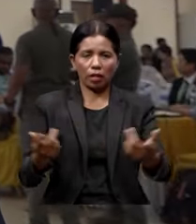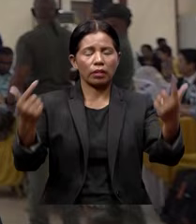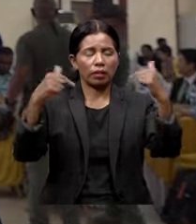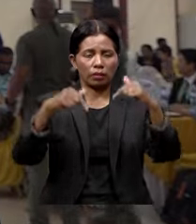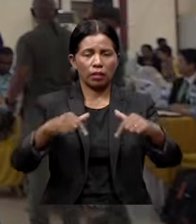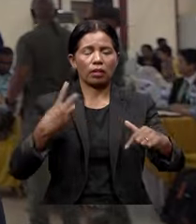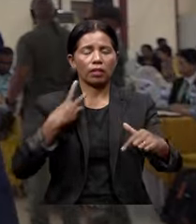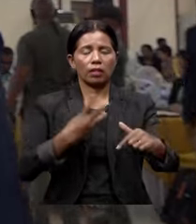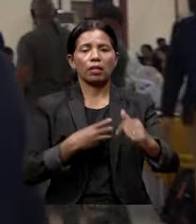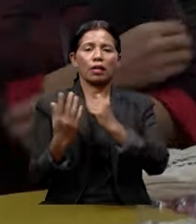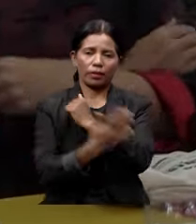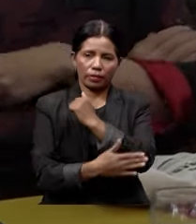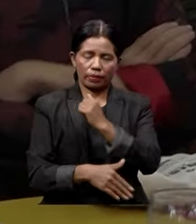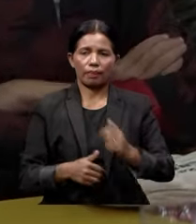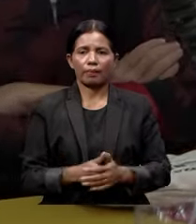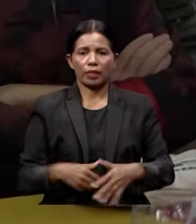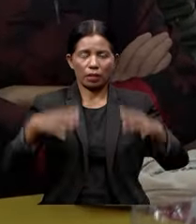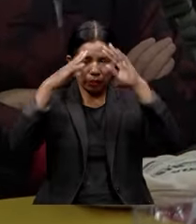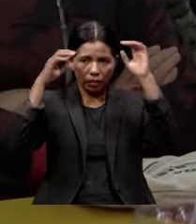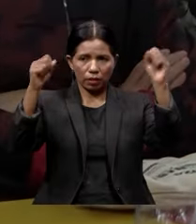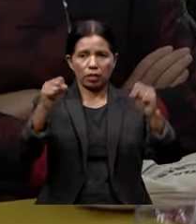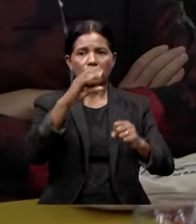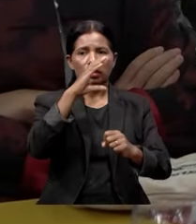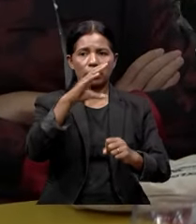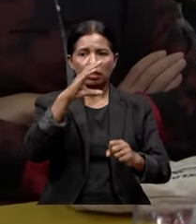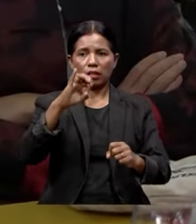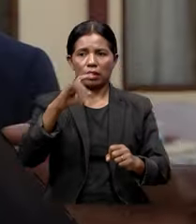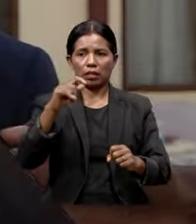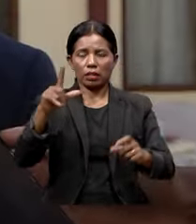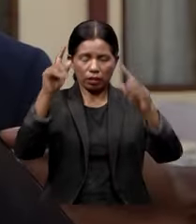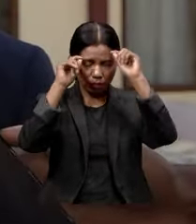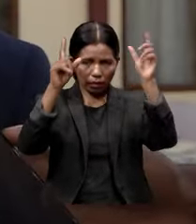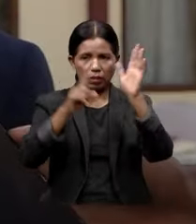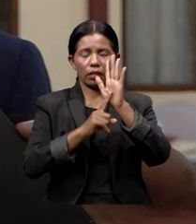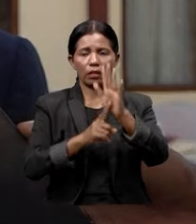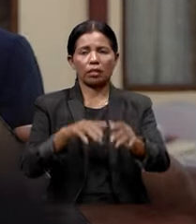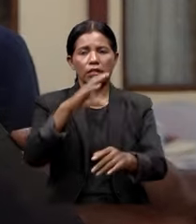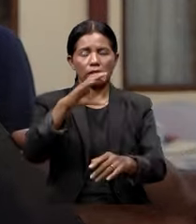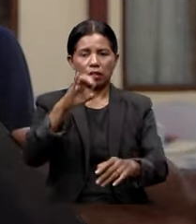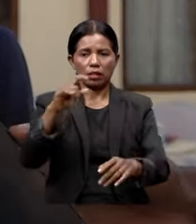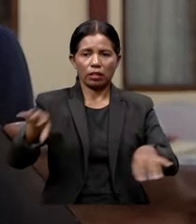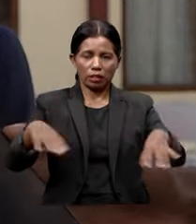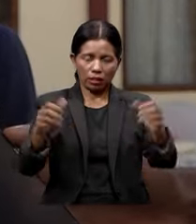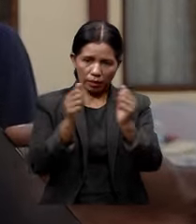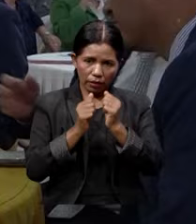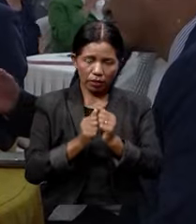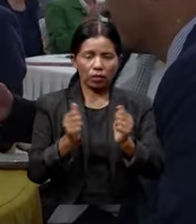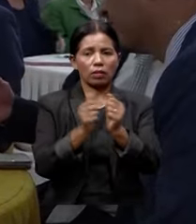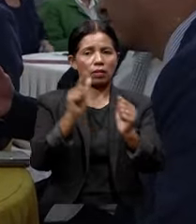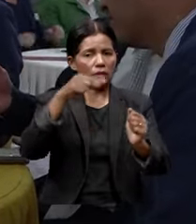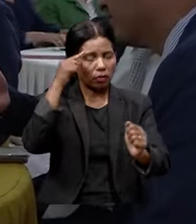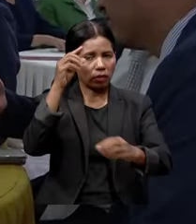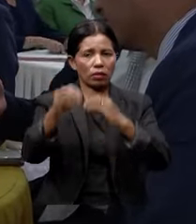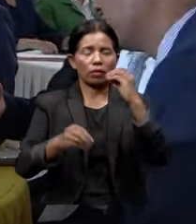investimento itinerário. Além de presidente Câmara Comércio na Indústria Timor-Leste Actuir, CCITL Serviço Ramuto com o governo, com